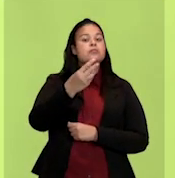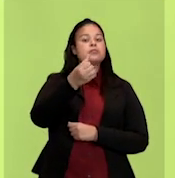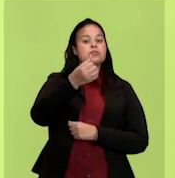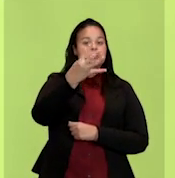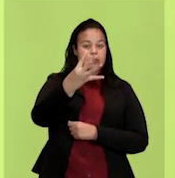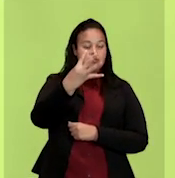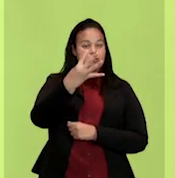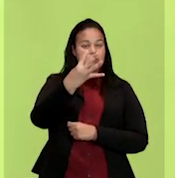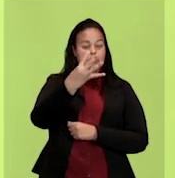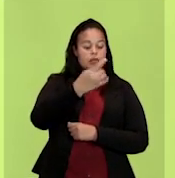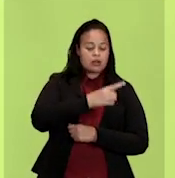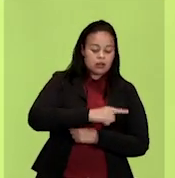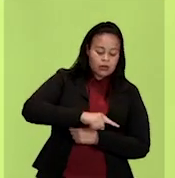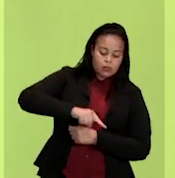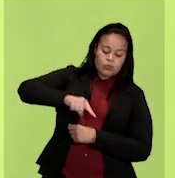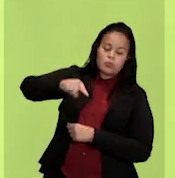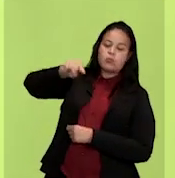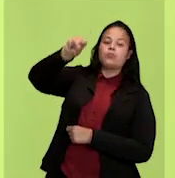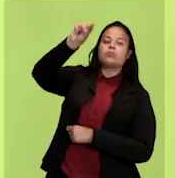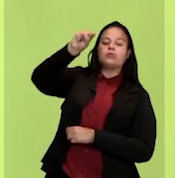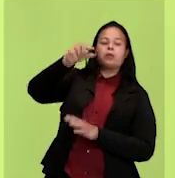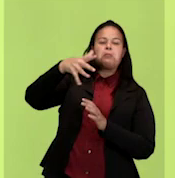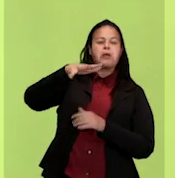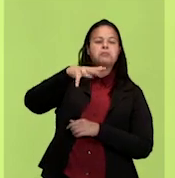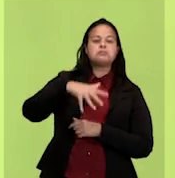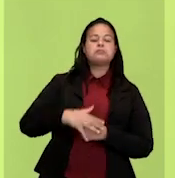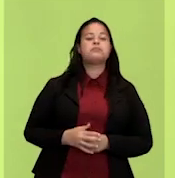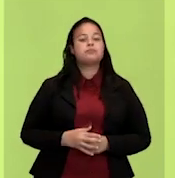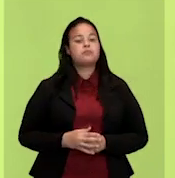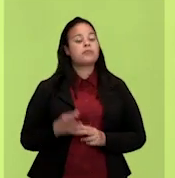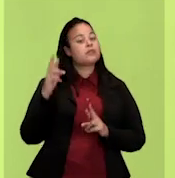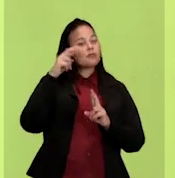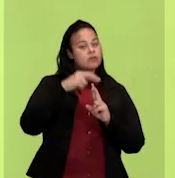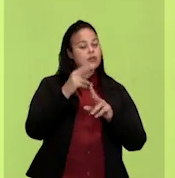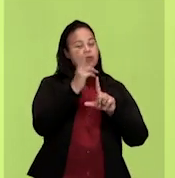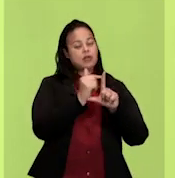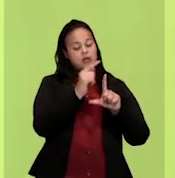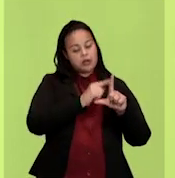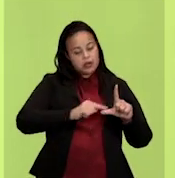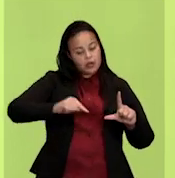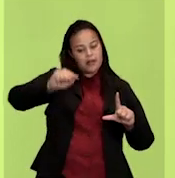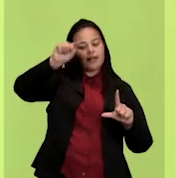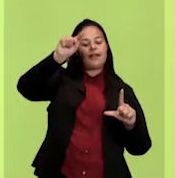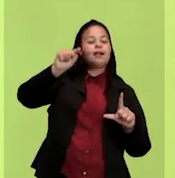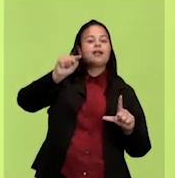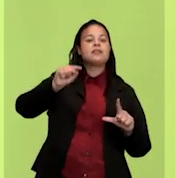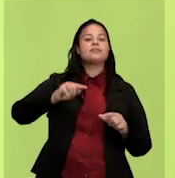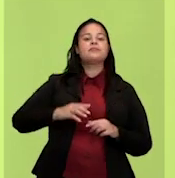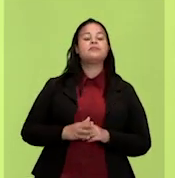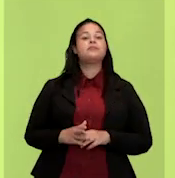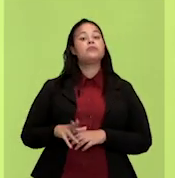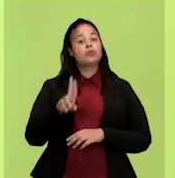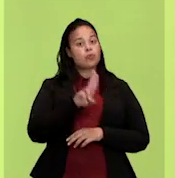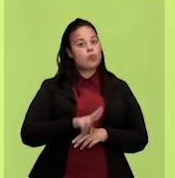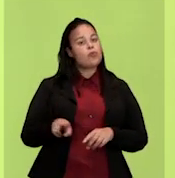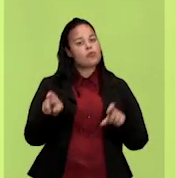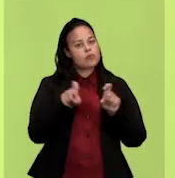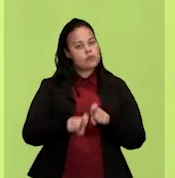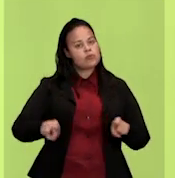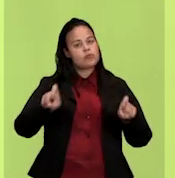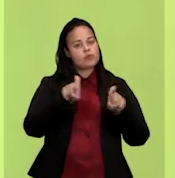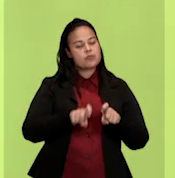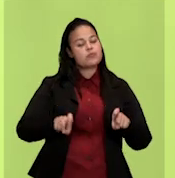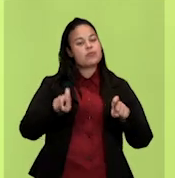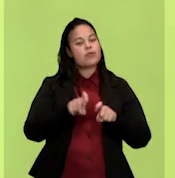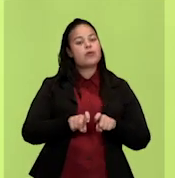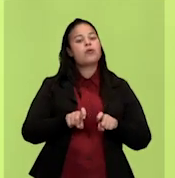64. Mais ou menos aqui. Então, representei o meu gráfico. Logicamente, que isso aqui é um recurso gráfico, né, do GeoGebra, fica